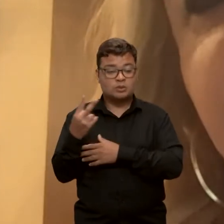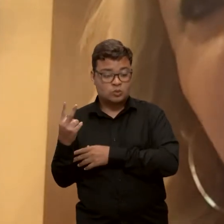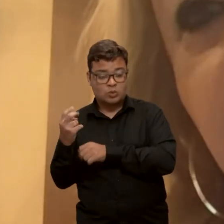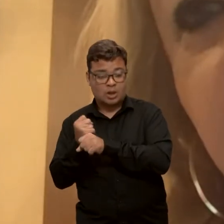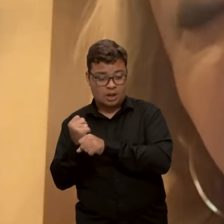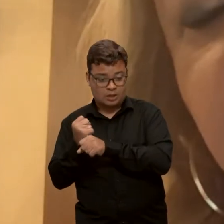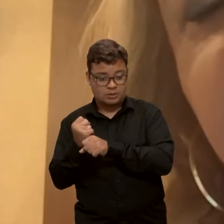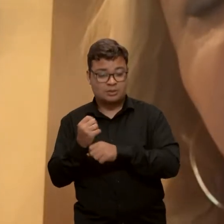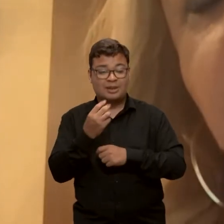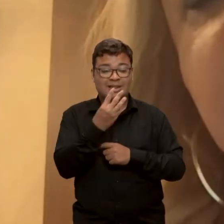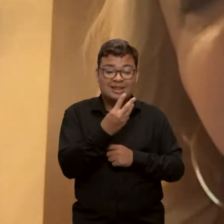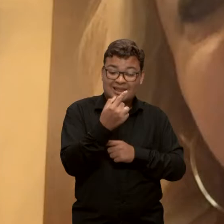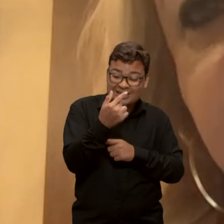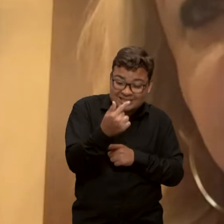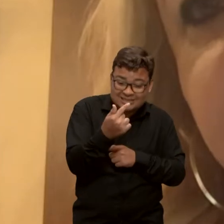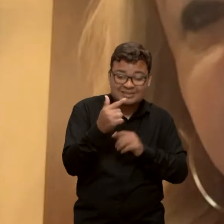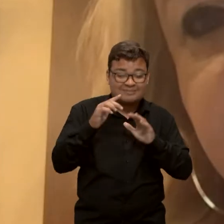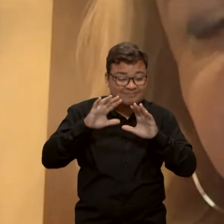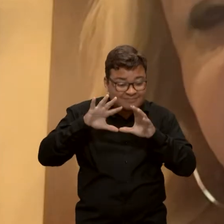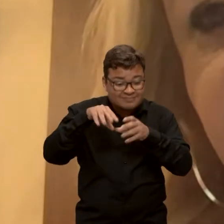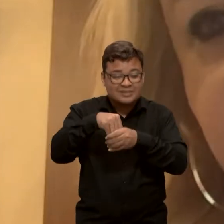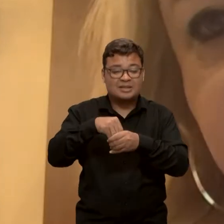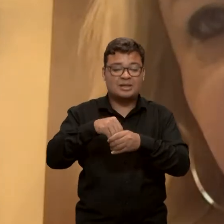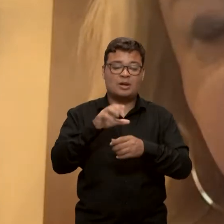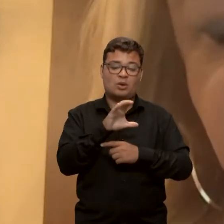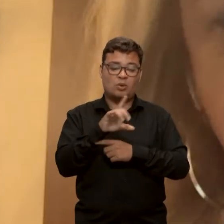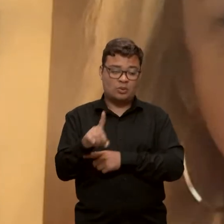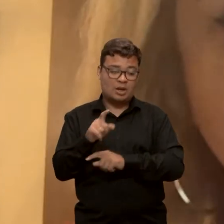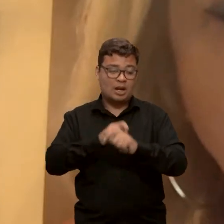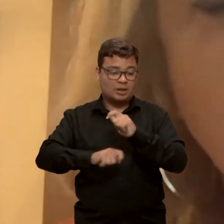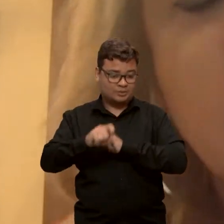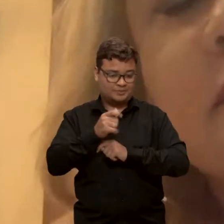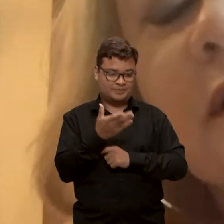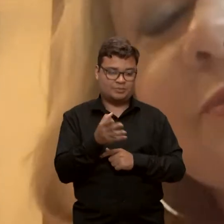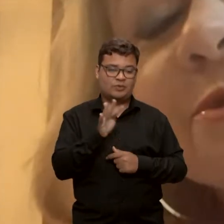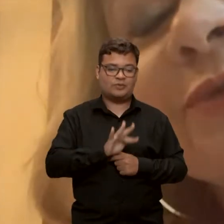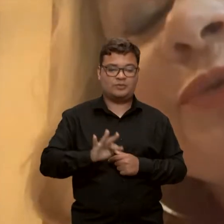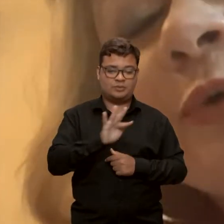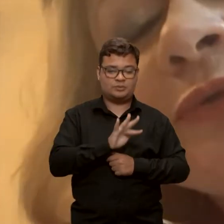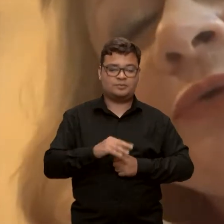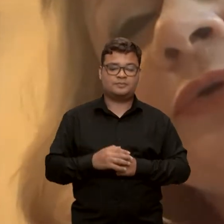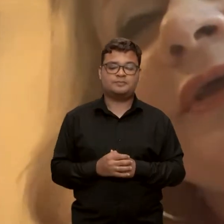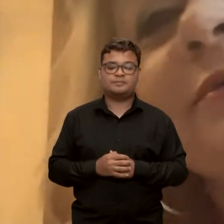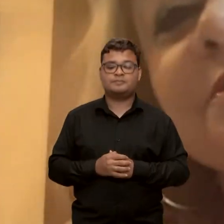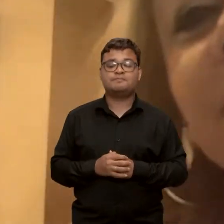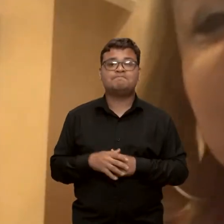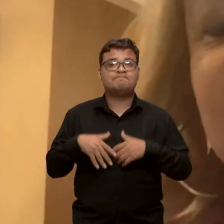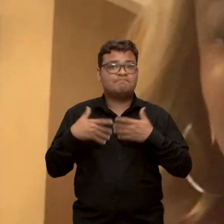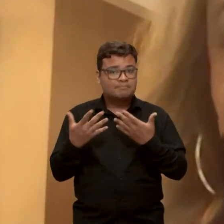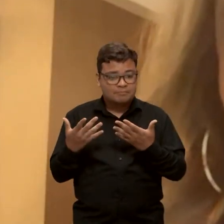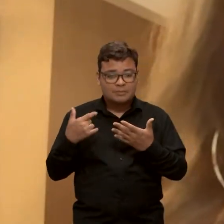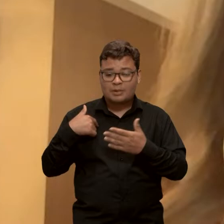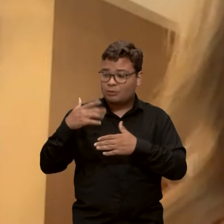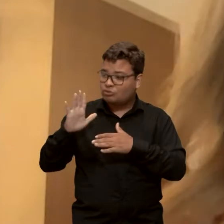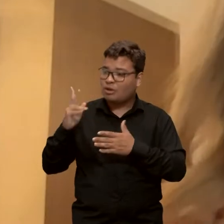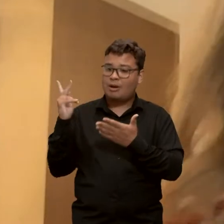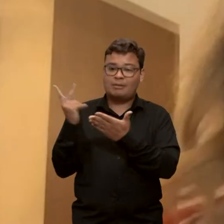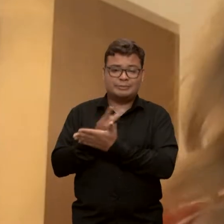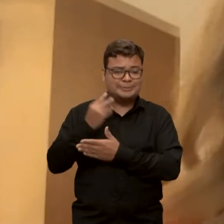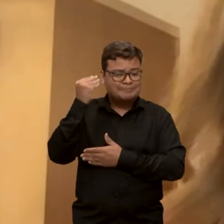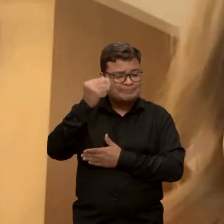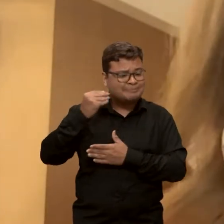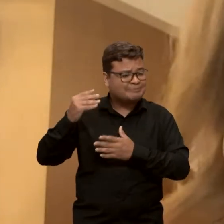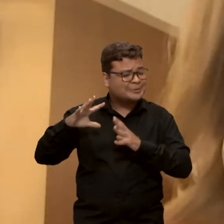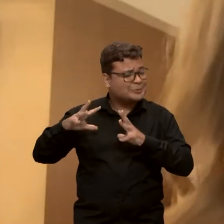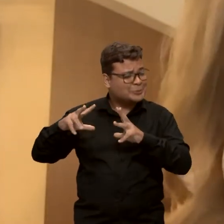anos só na coordenação administrativa da faculdade. Então, de tudo eu já passei junto